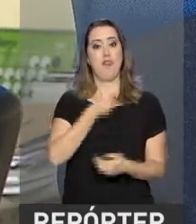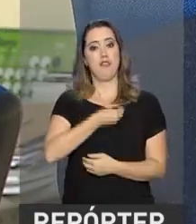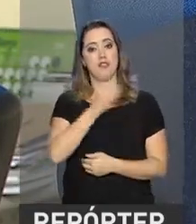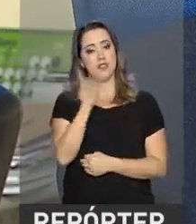população